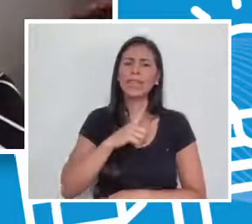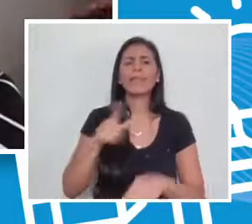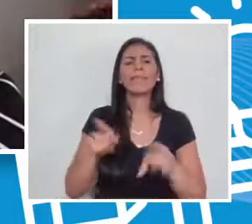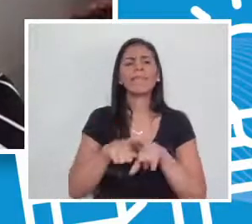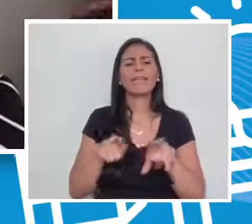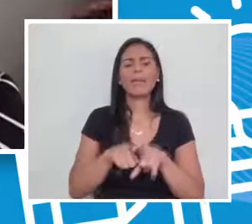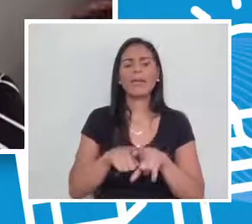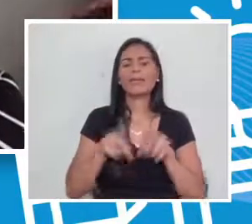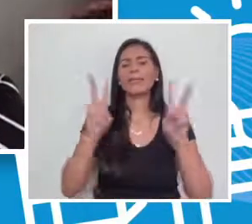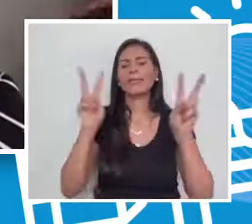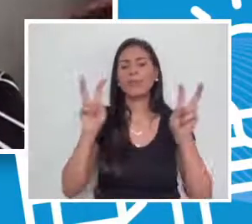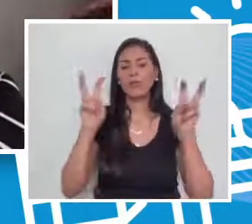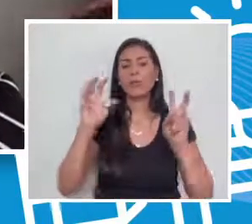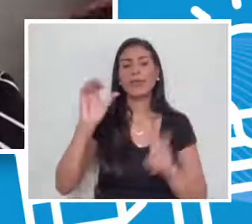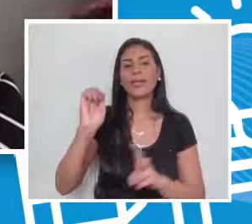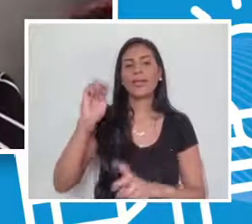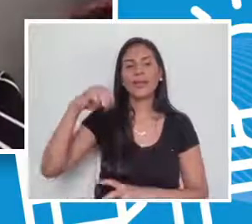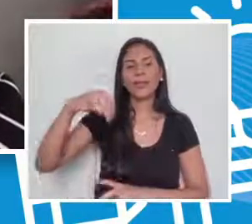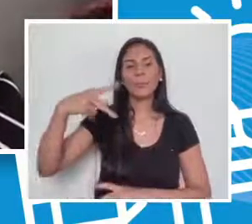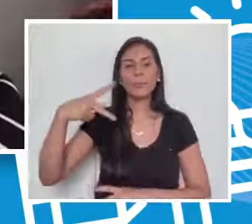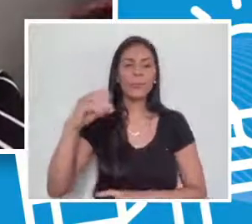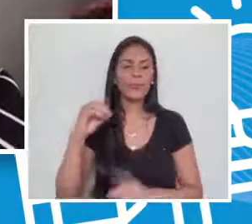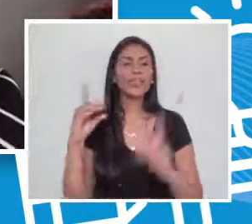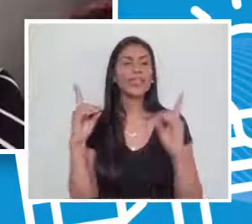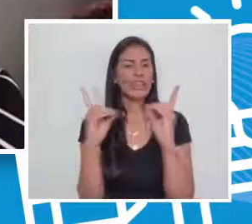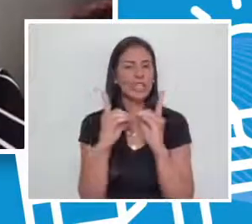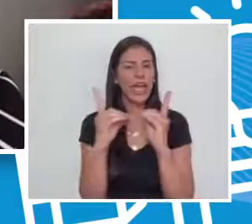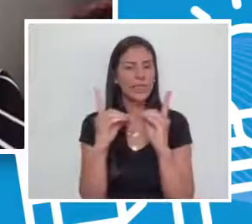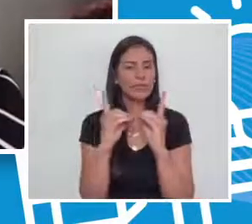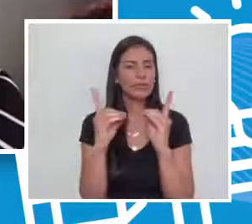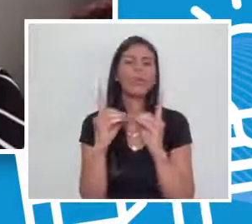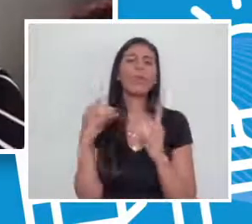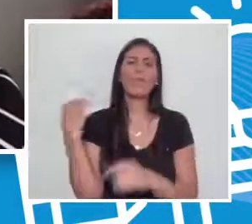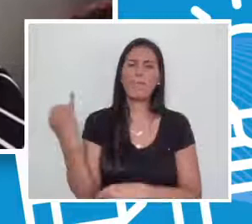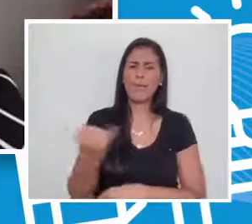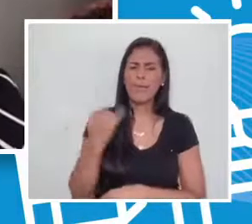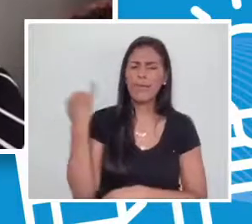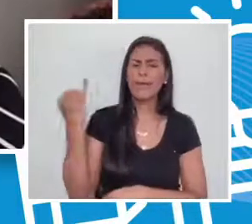muito relevante, certo? Tem